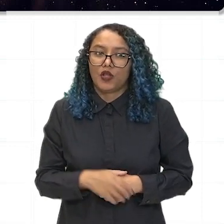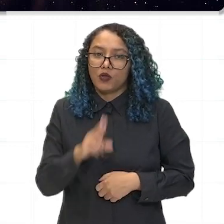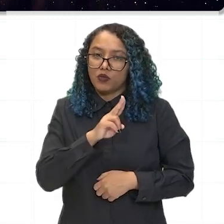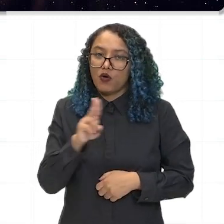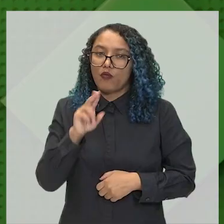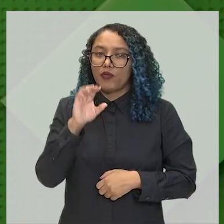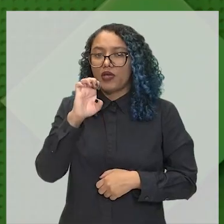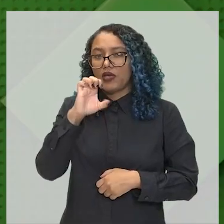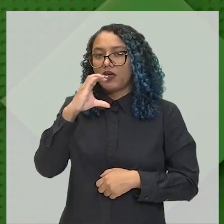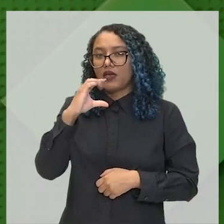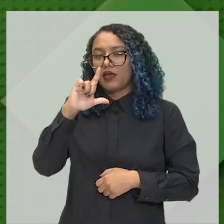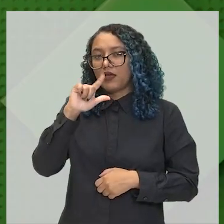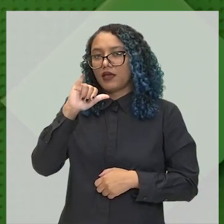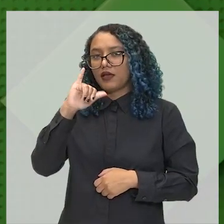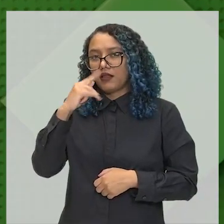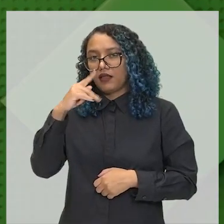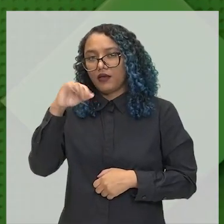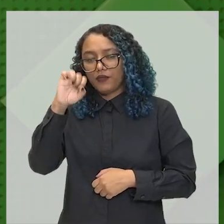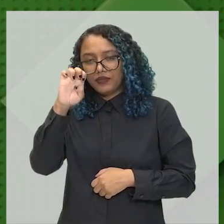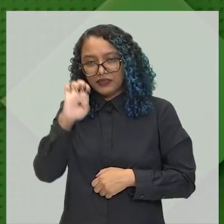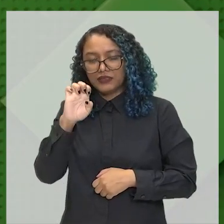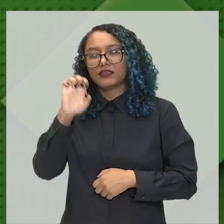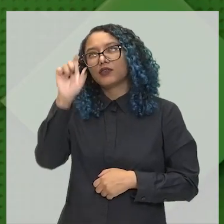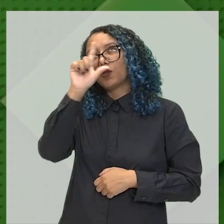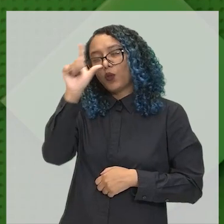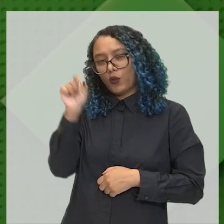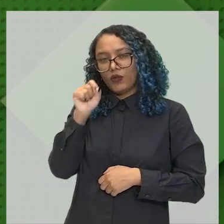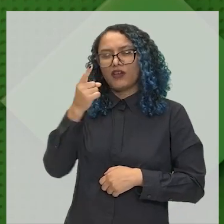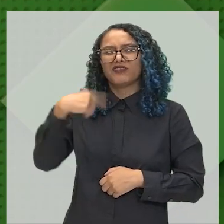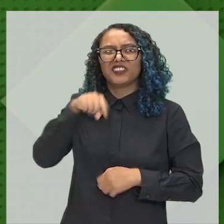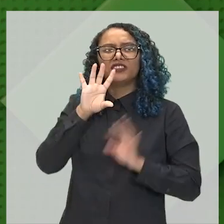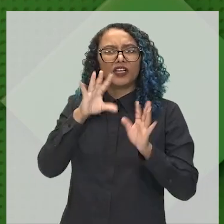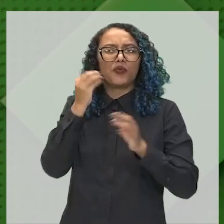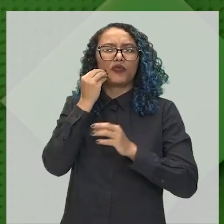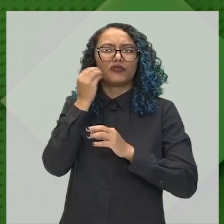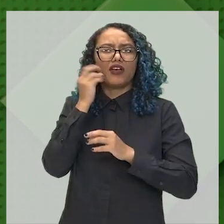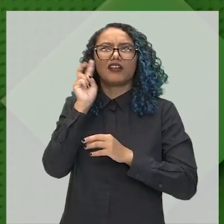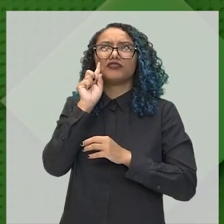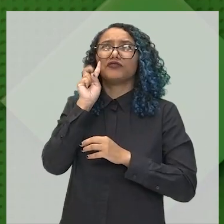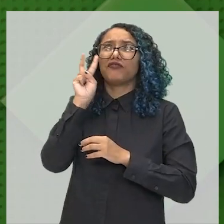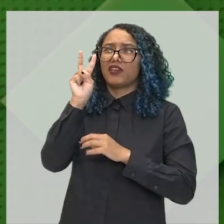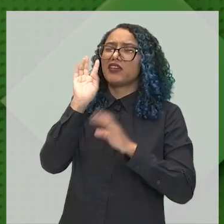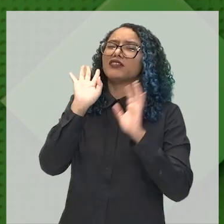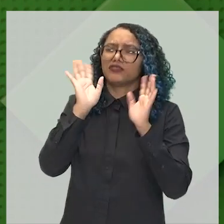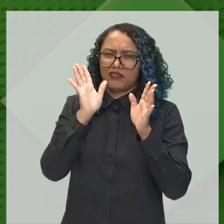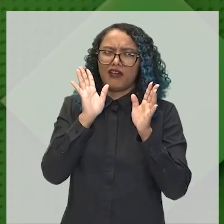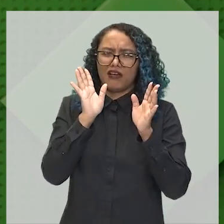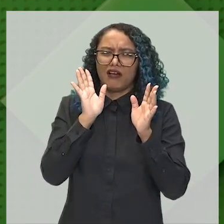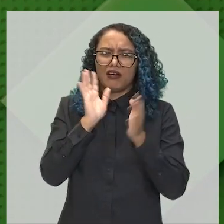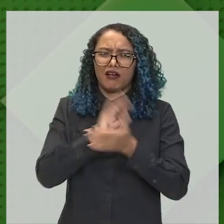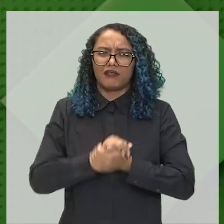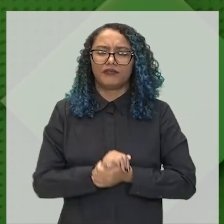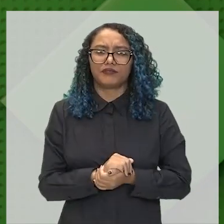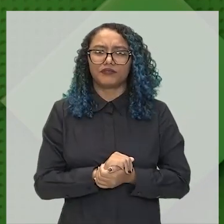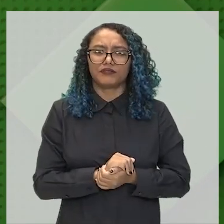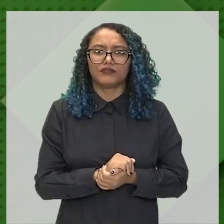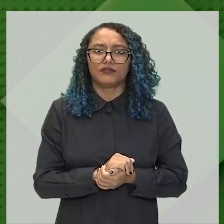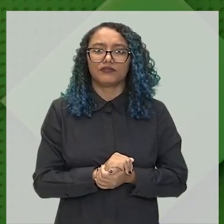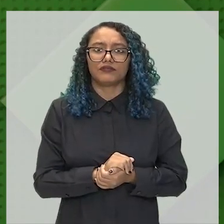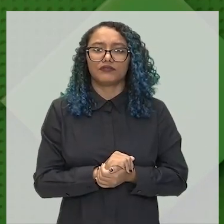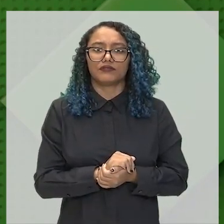eclipse lunar. Você já teve oportunidade, né, de observar um